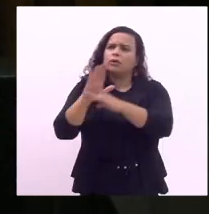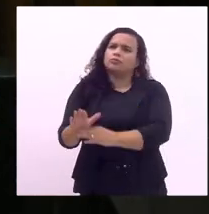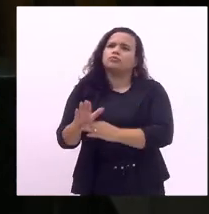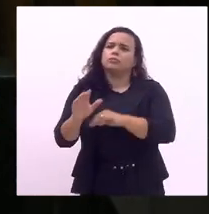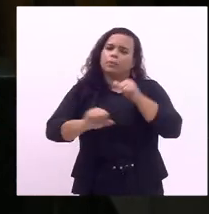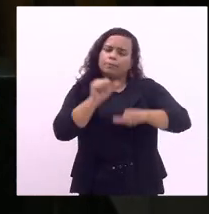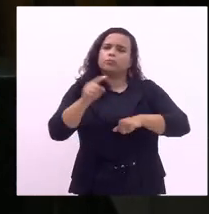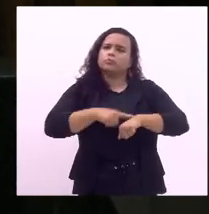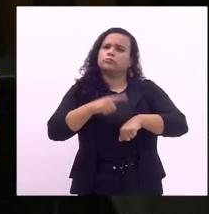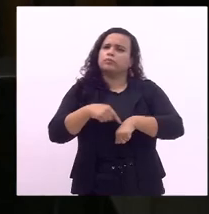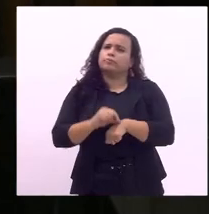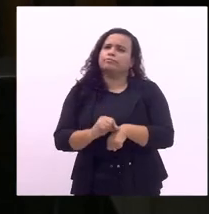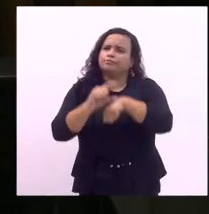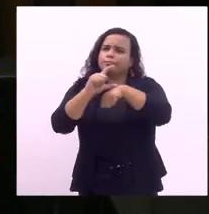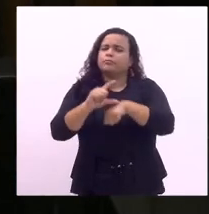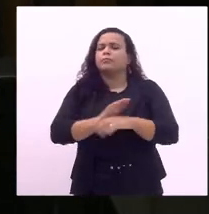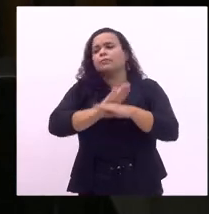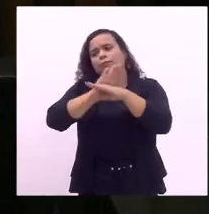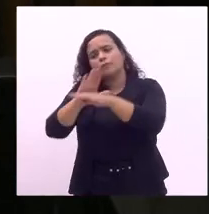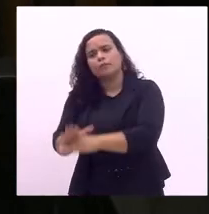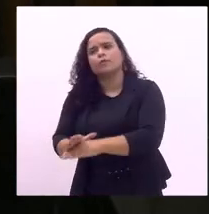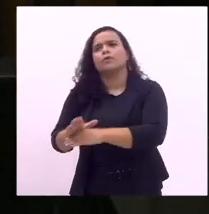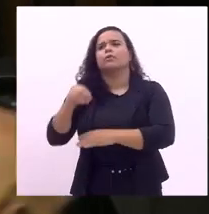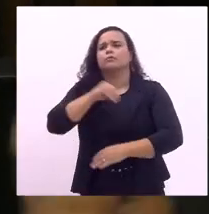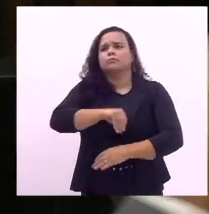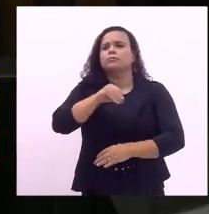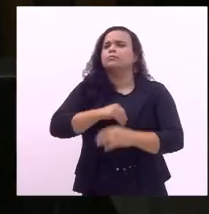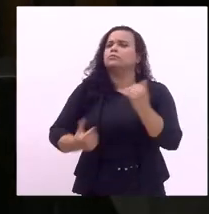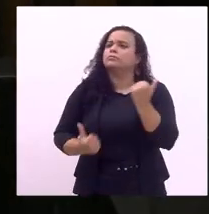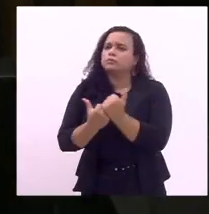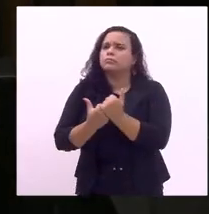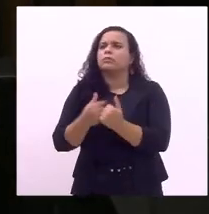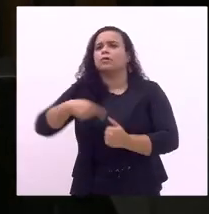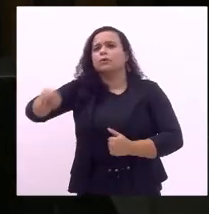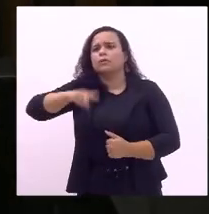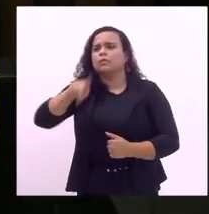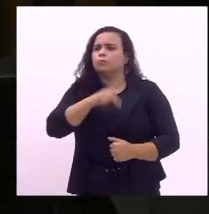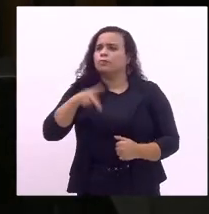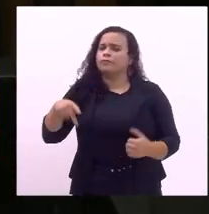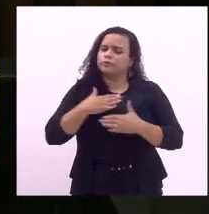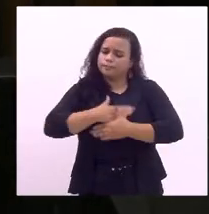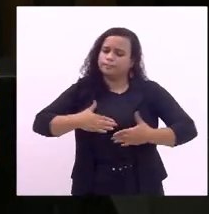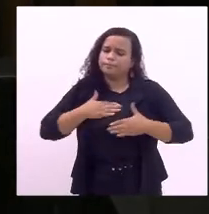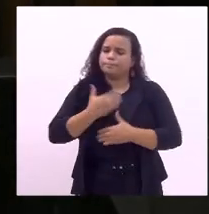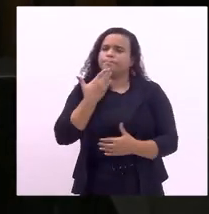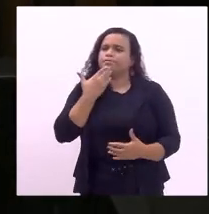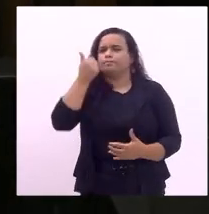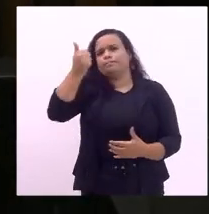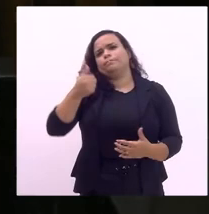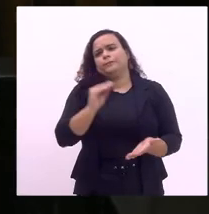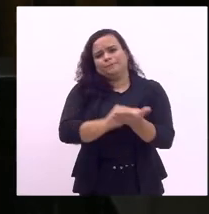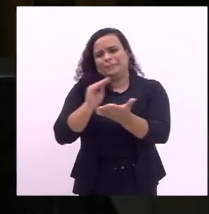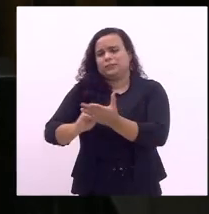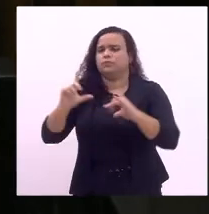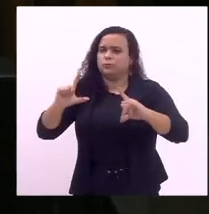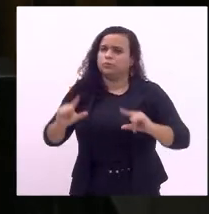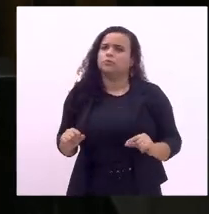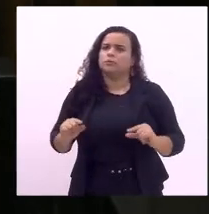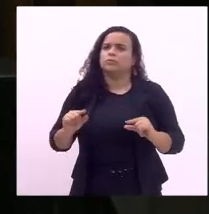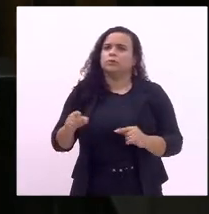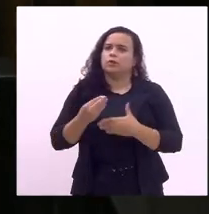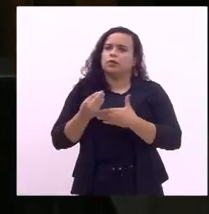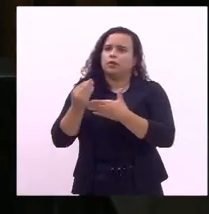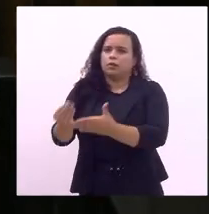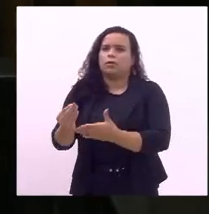migração para que a gente consiga ter uma rede com professores com vínculos mais saudáveis, menos precários, onde levem